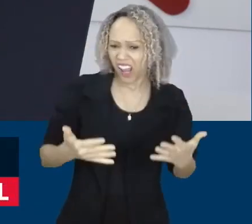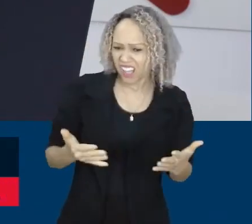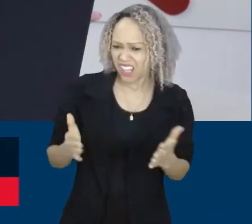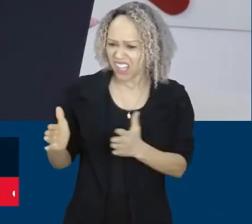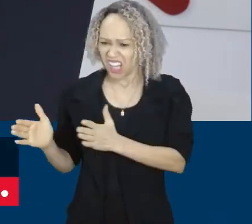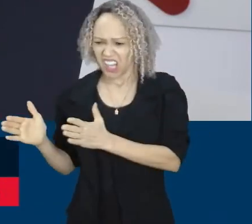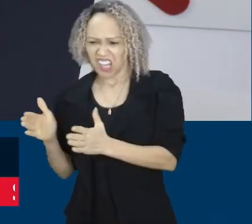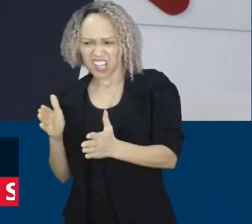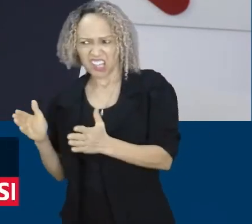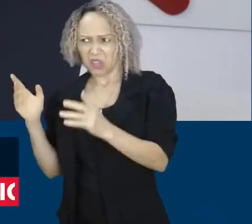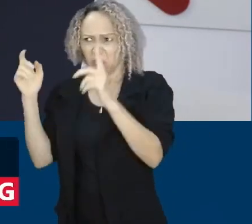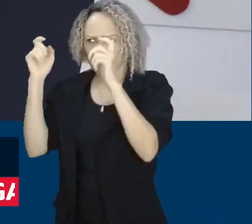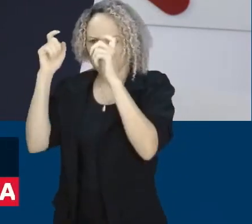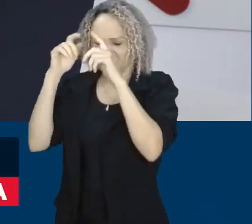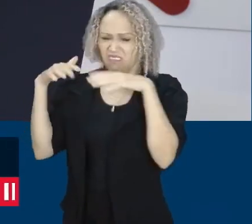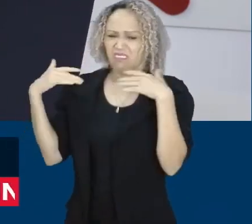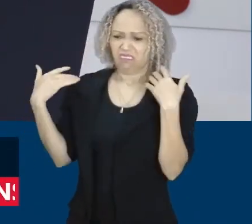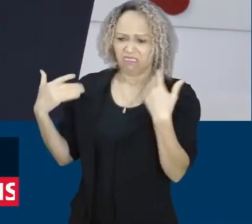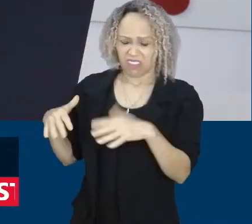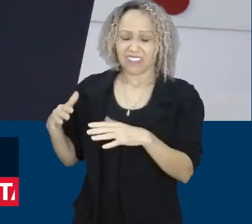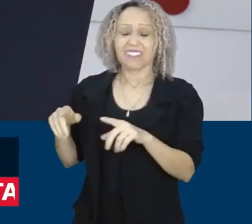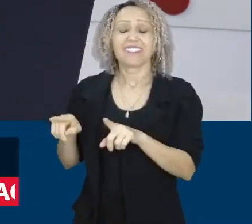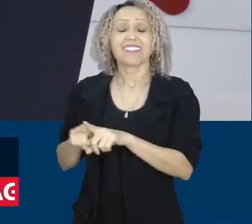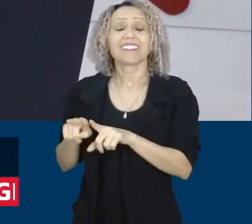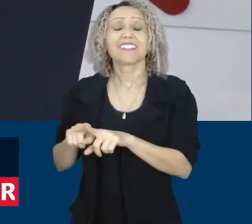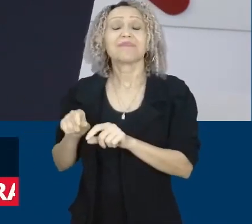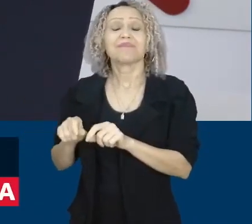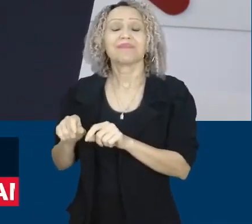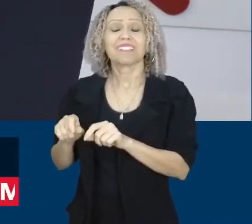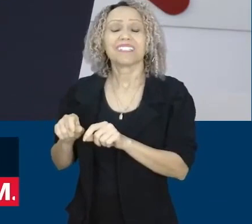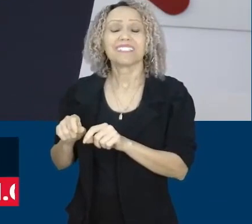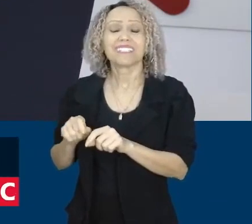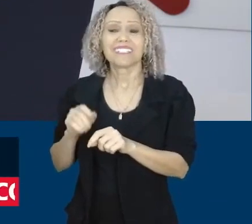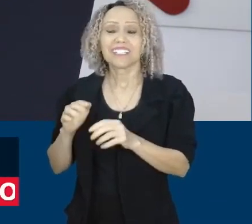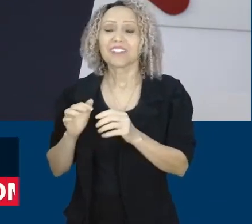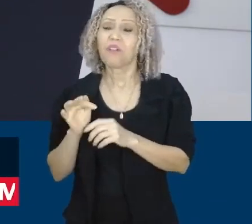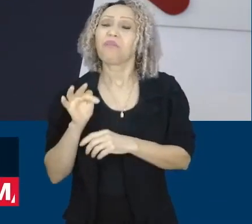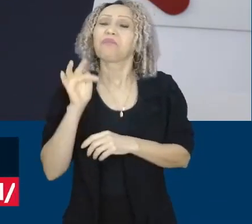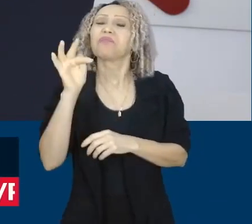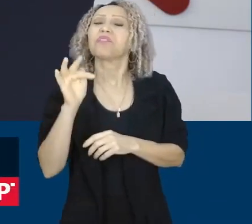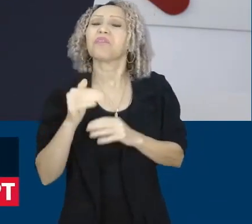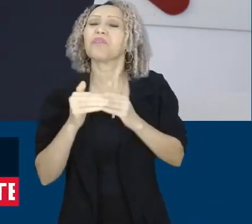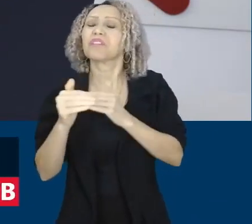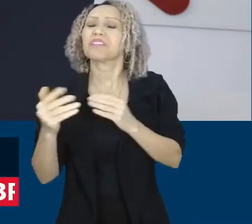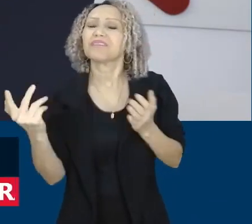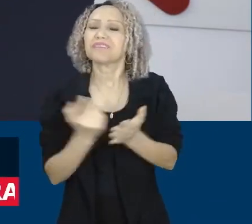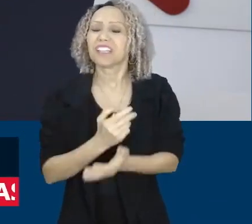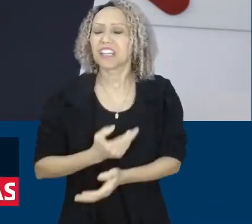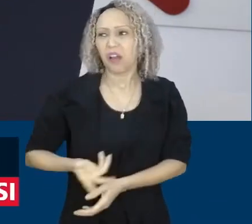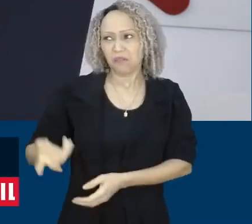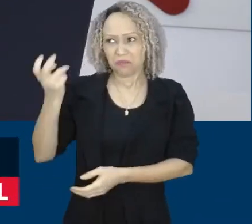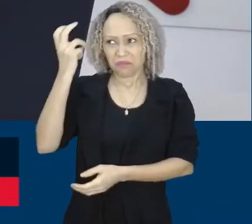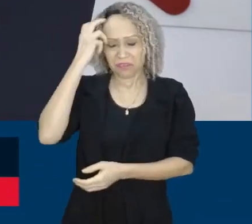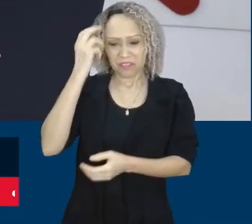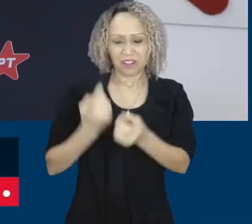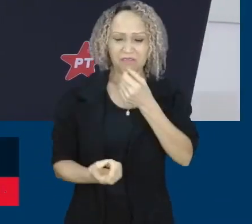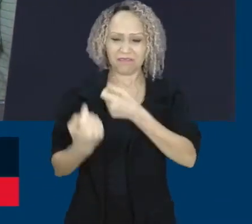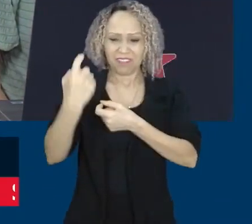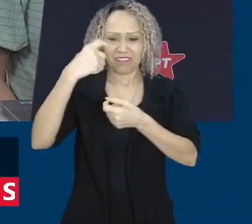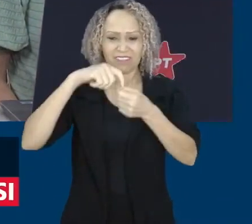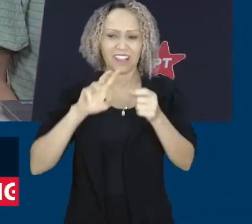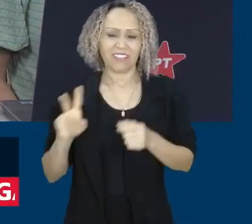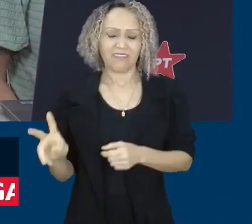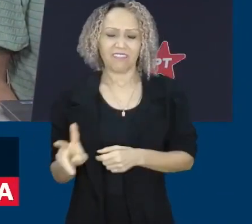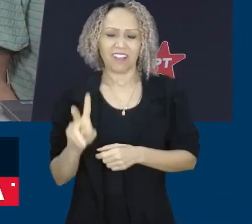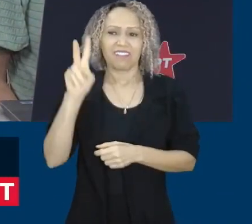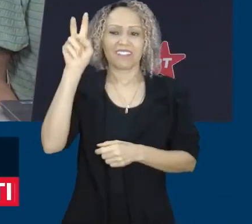do futuro, né? Porque a gente vai ter a volta do Ministério da Cultura, a volta da valorização da cultura brasileira?